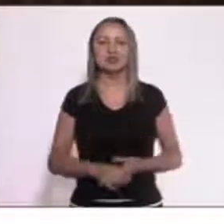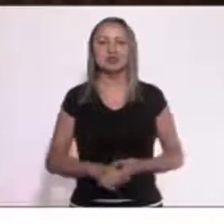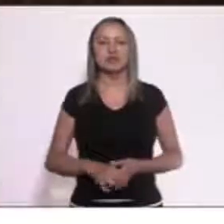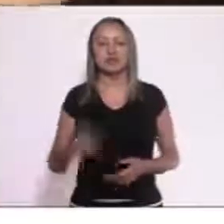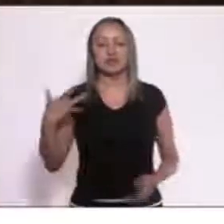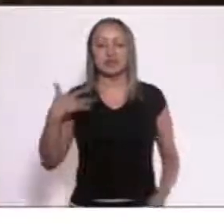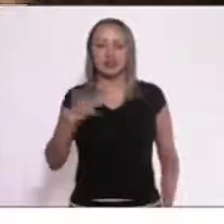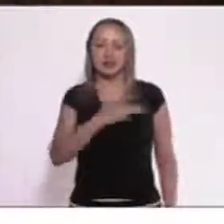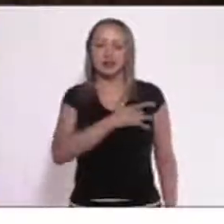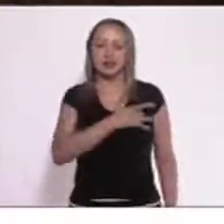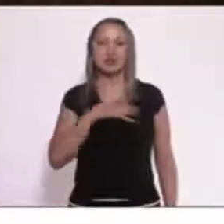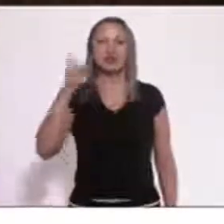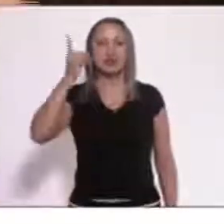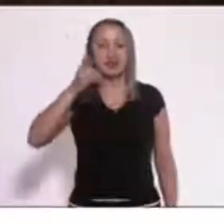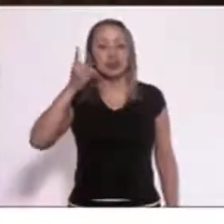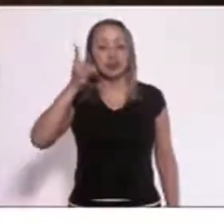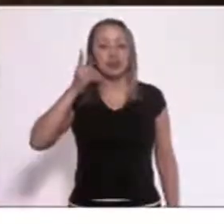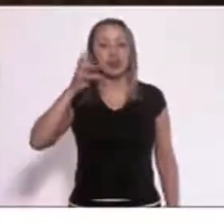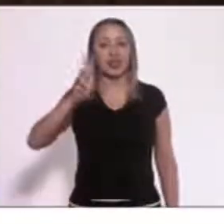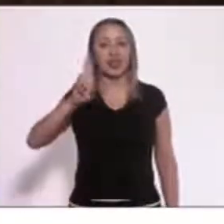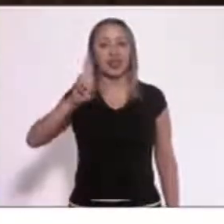casa da nobre deputada